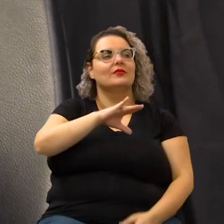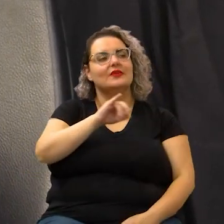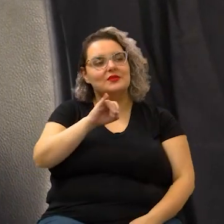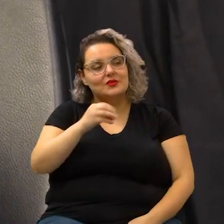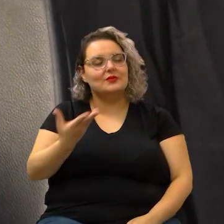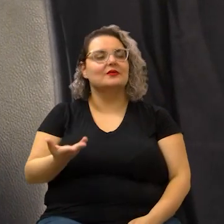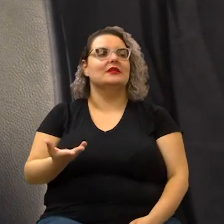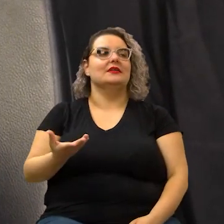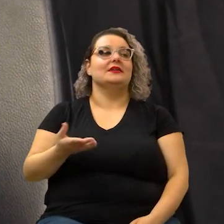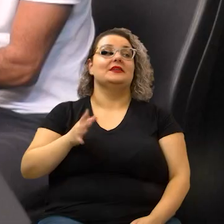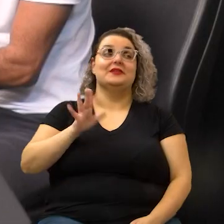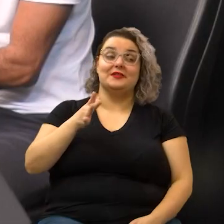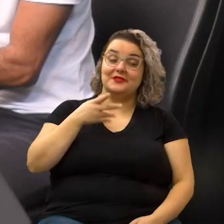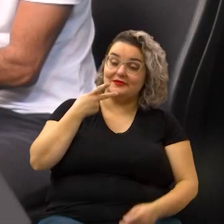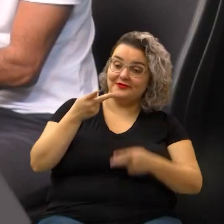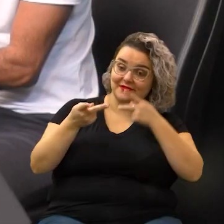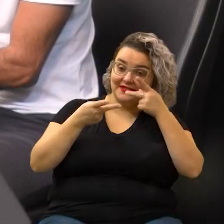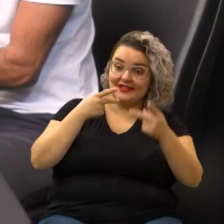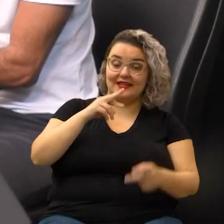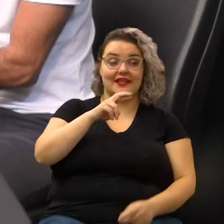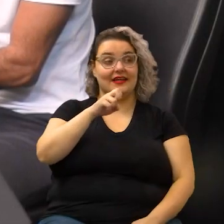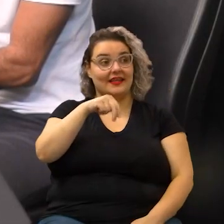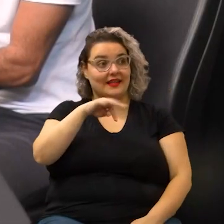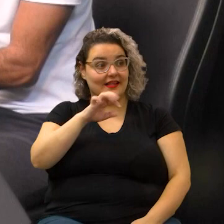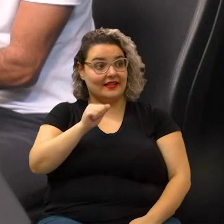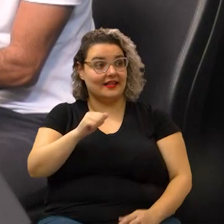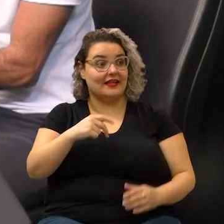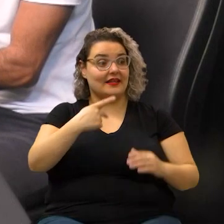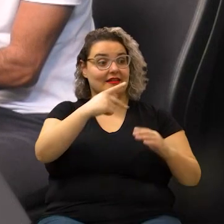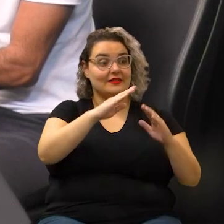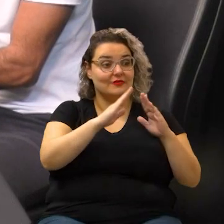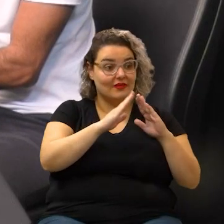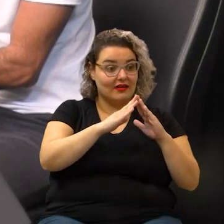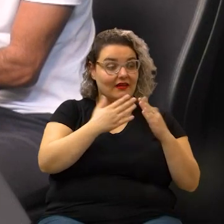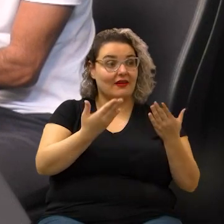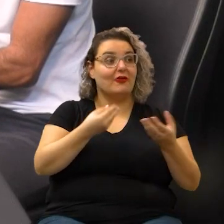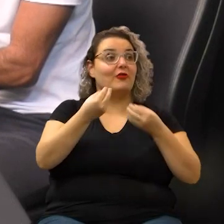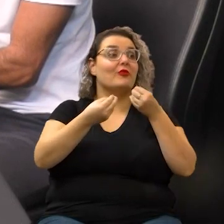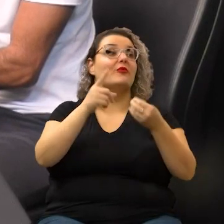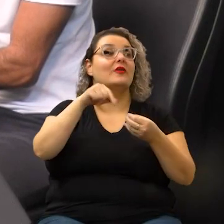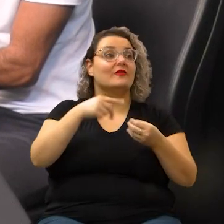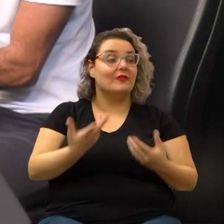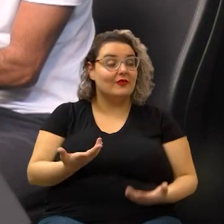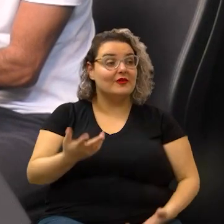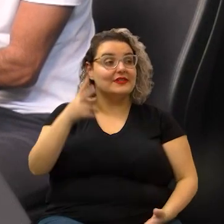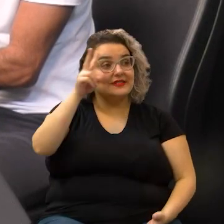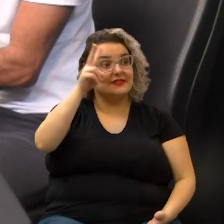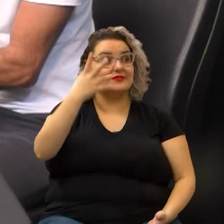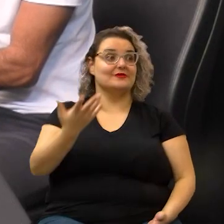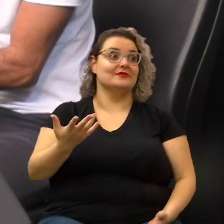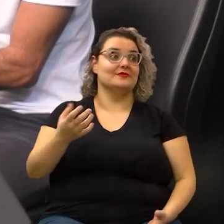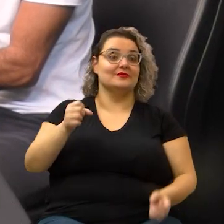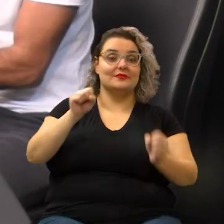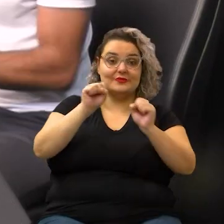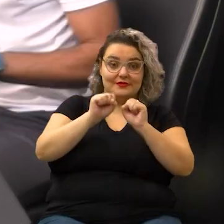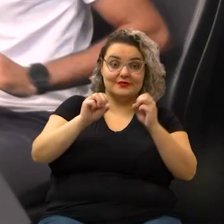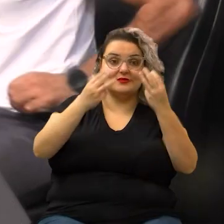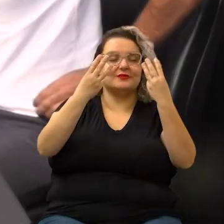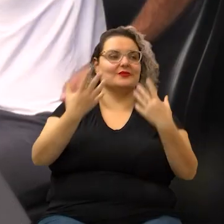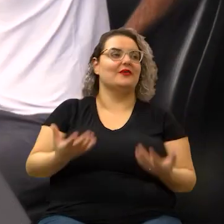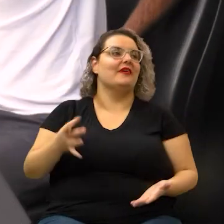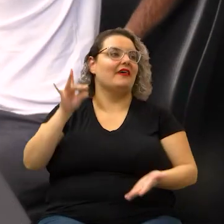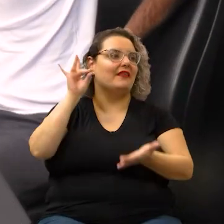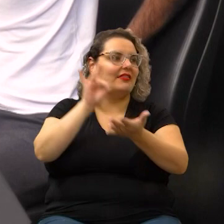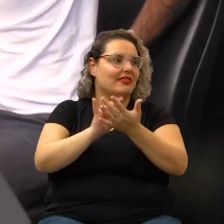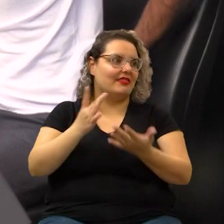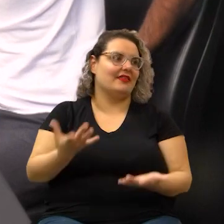showmício. E aí já deu um spoiler agora que a Renata foi morar na sua casa. Conta pra gente como que foi essa história aí do